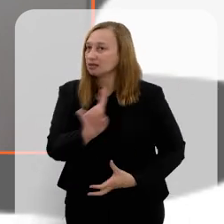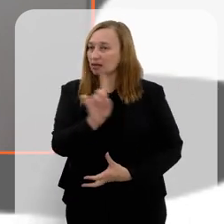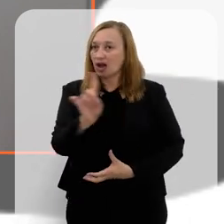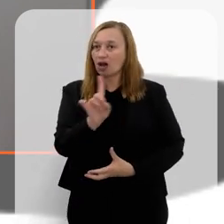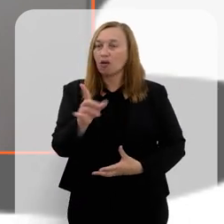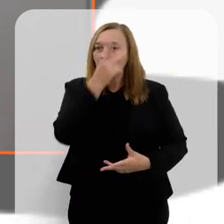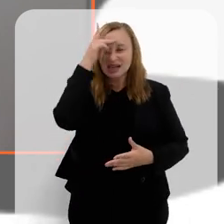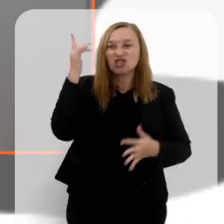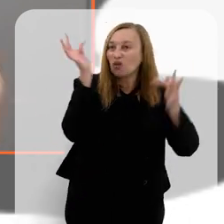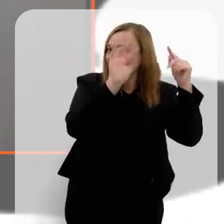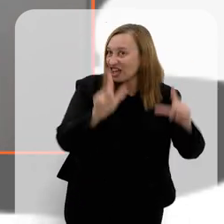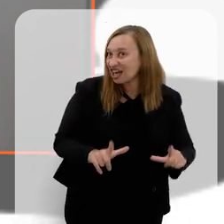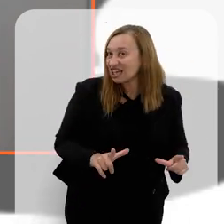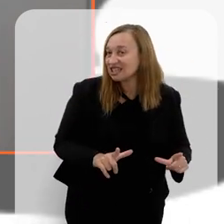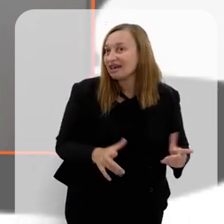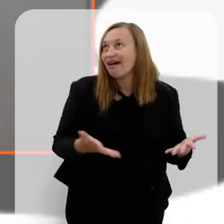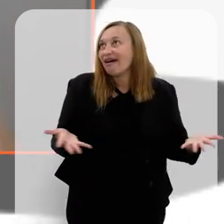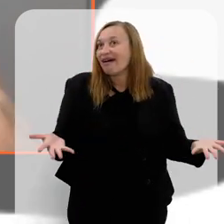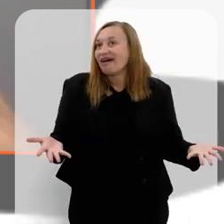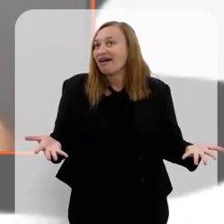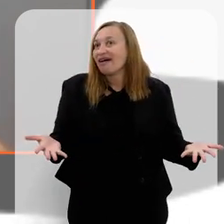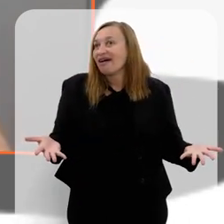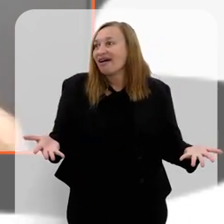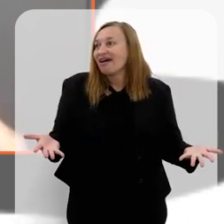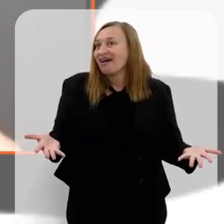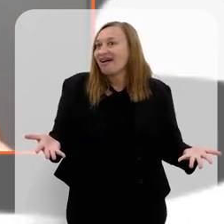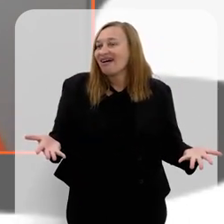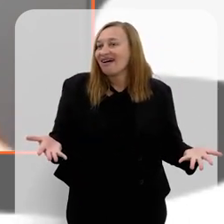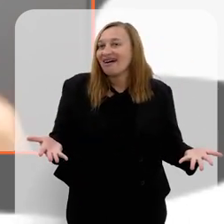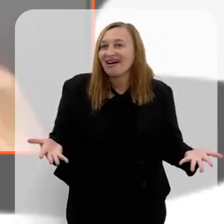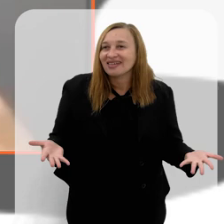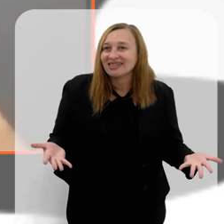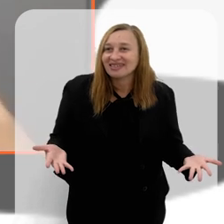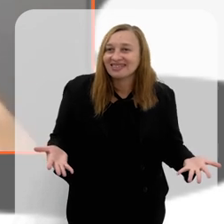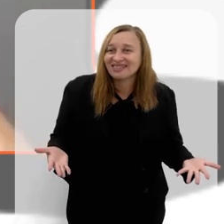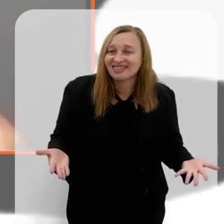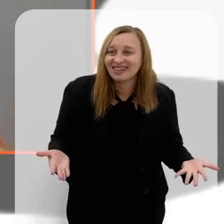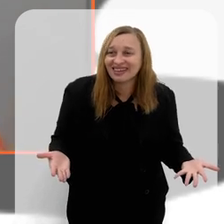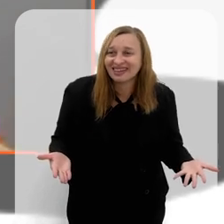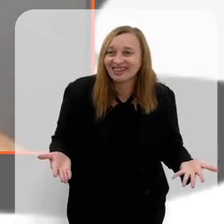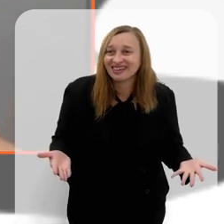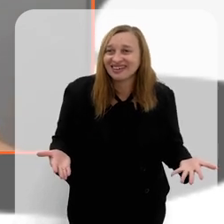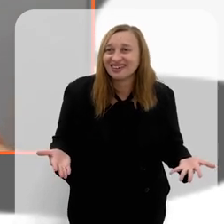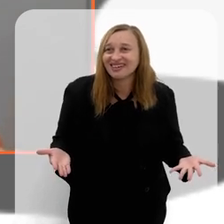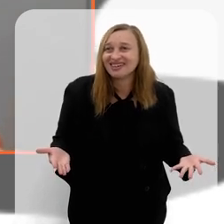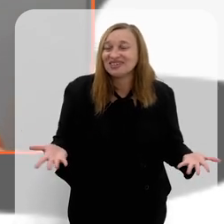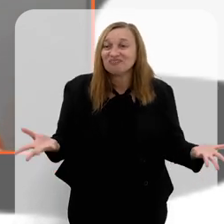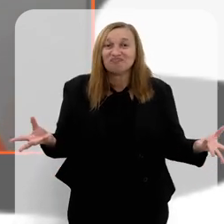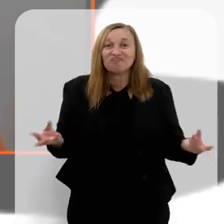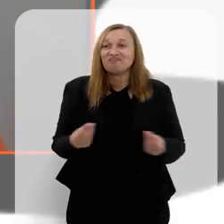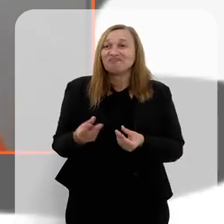é chata, gente feliz. Está mais preocupada em